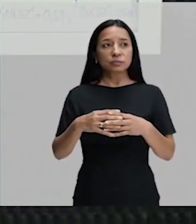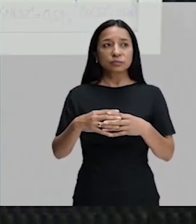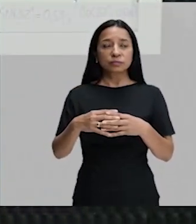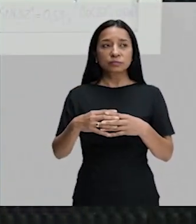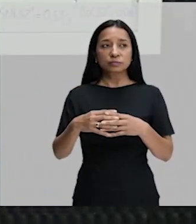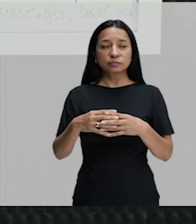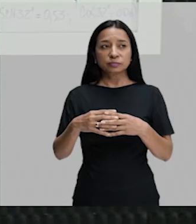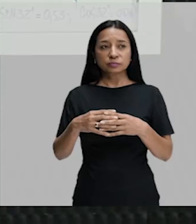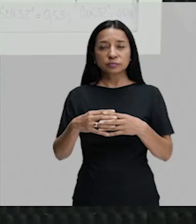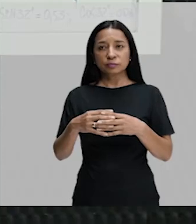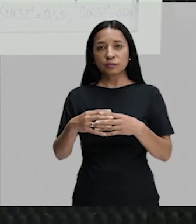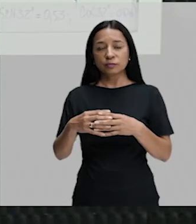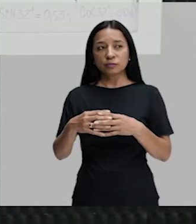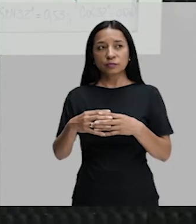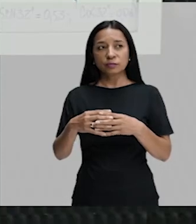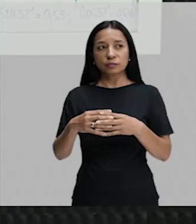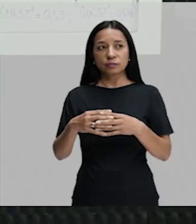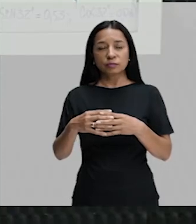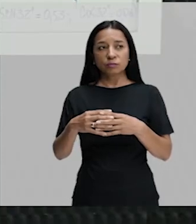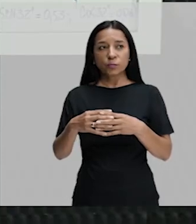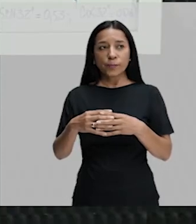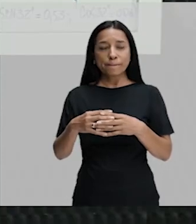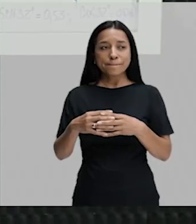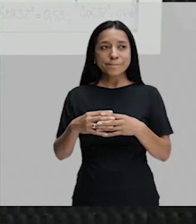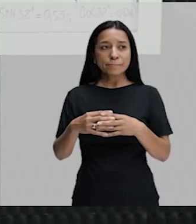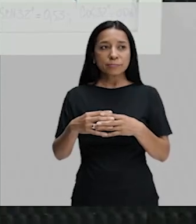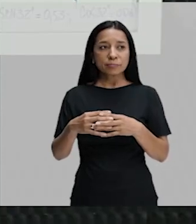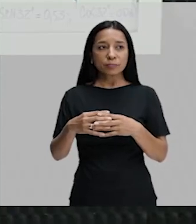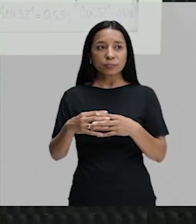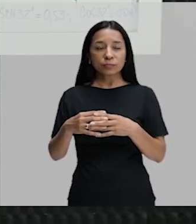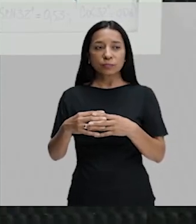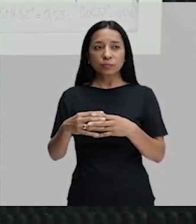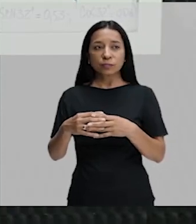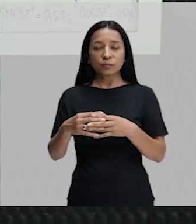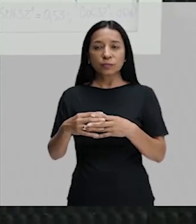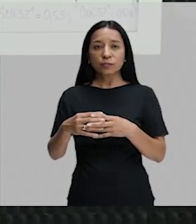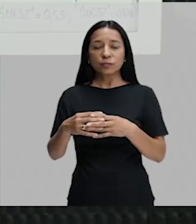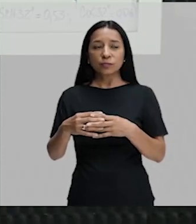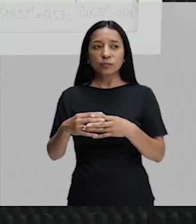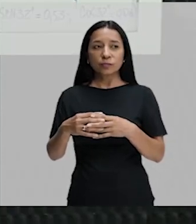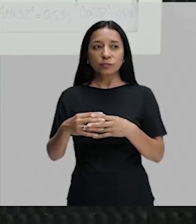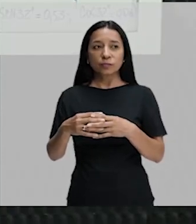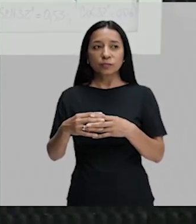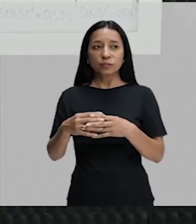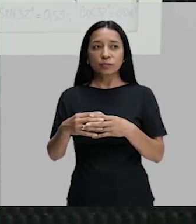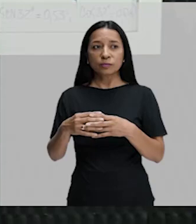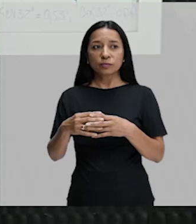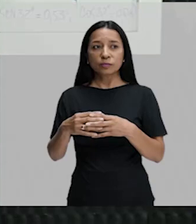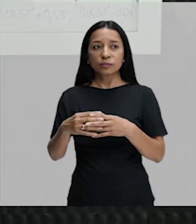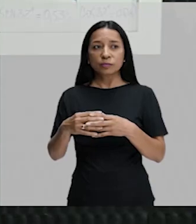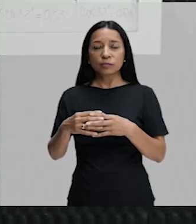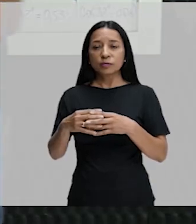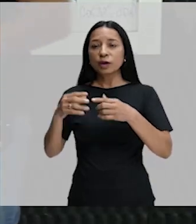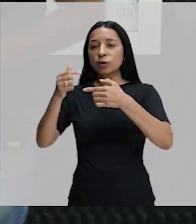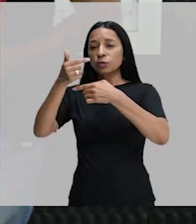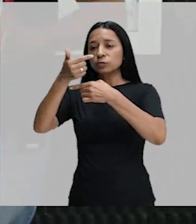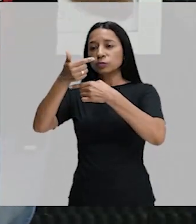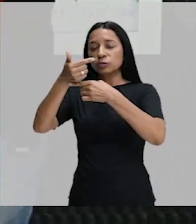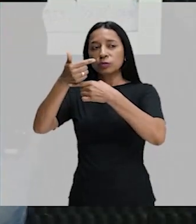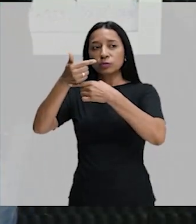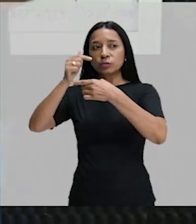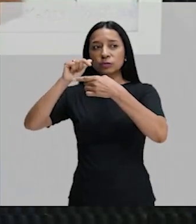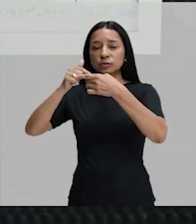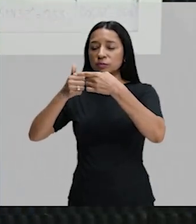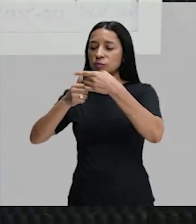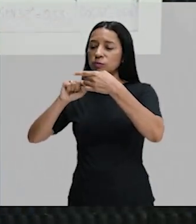1, cateto adjacente, que é 2, pela hipotenusa, que é 2,5. Turma, se você dividir 2 por